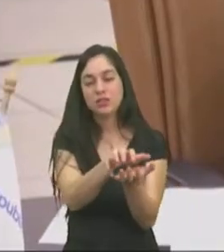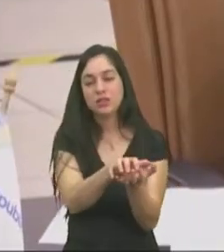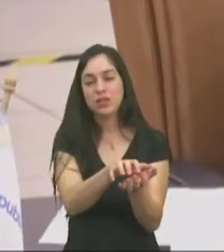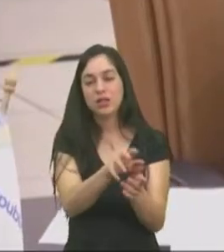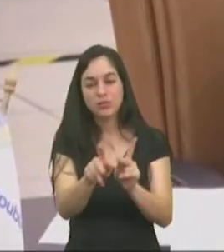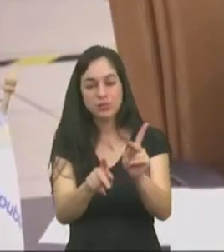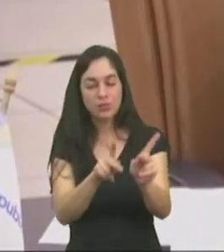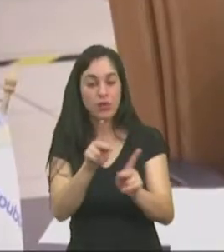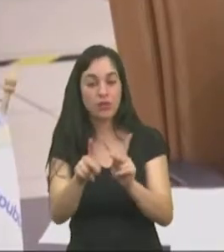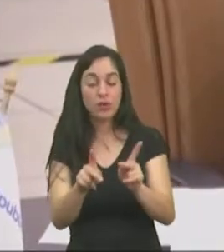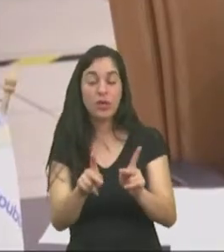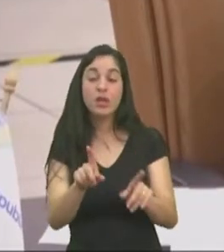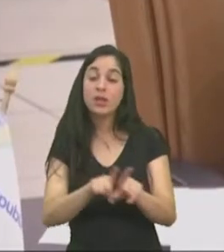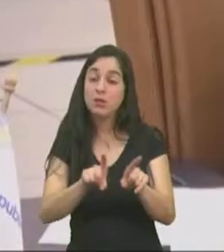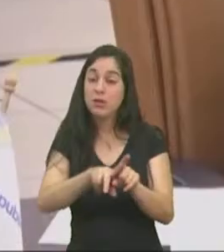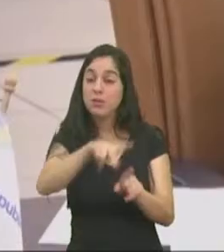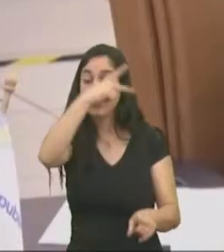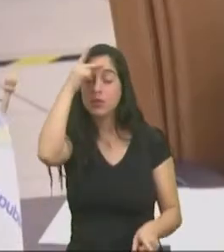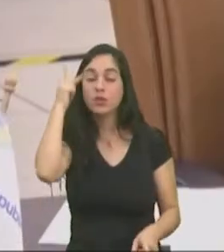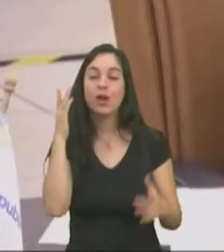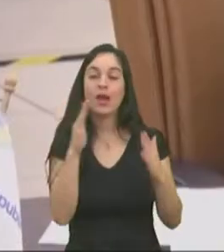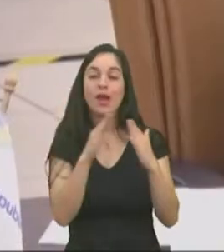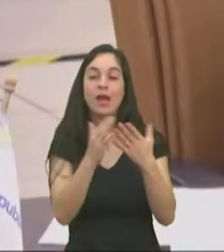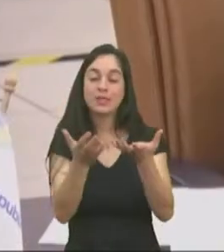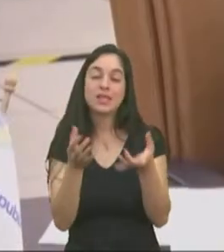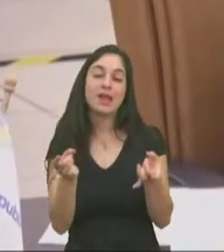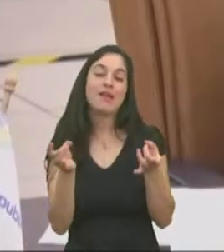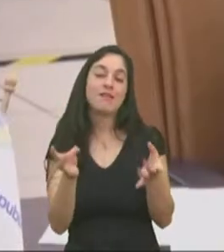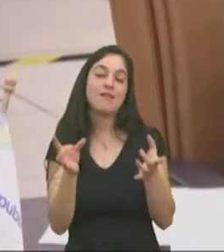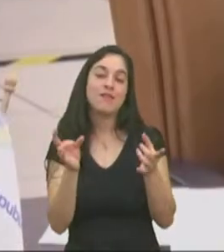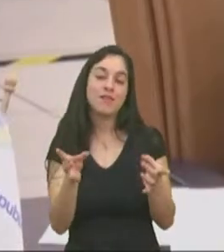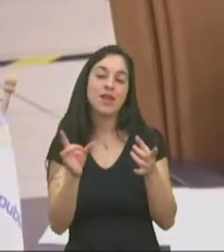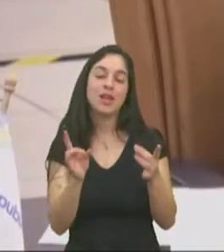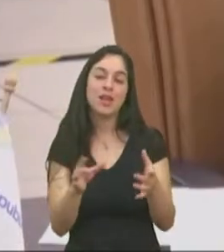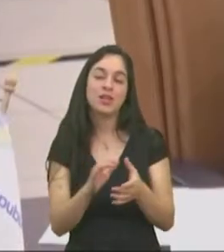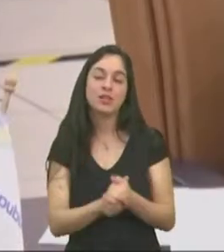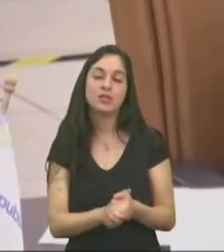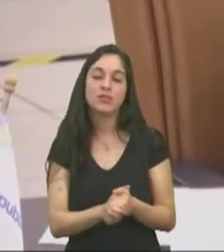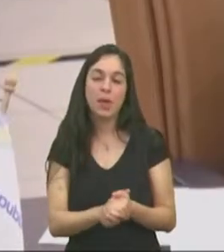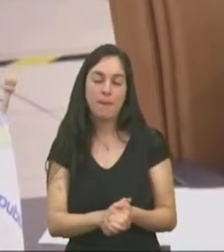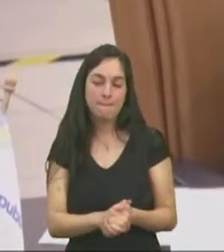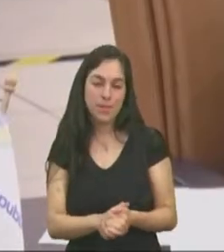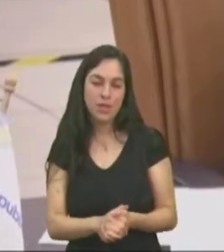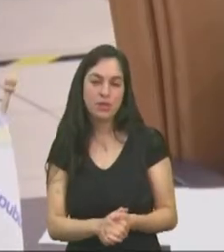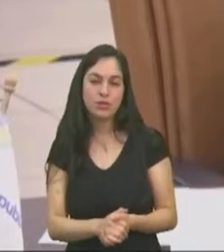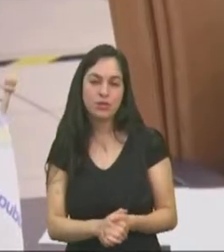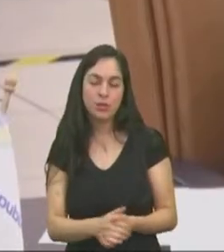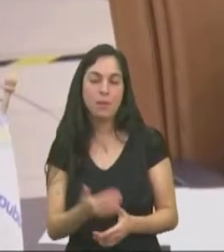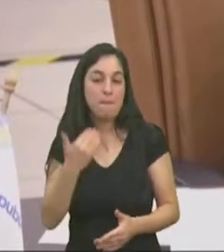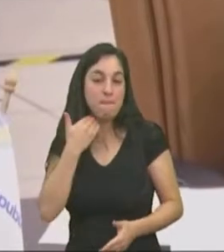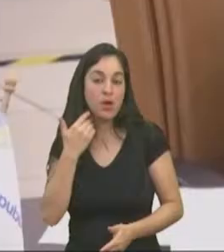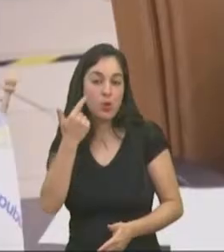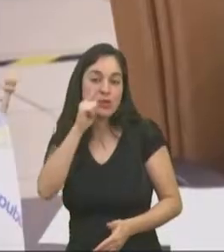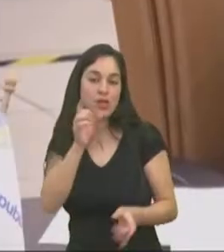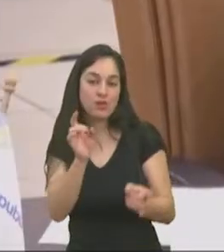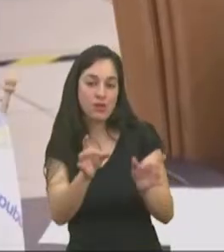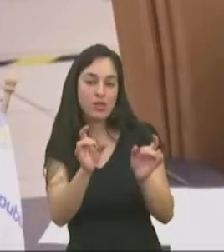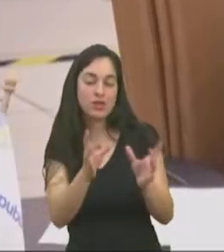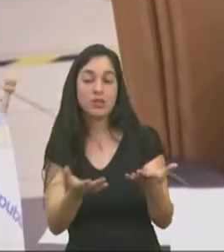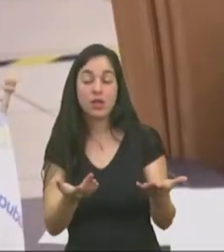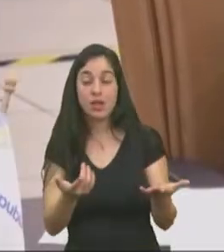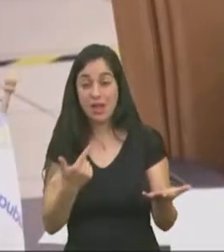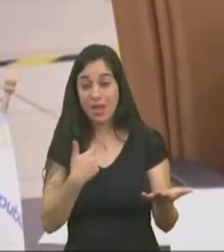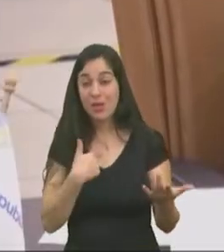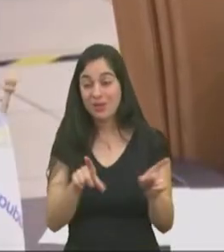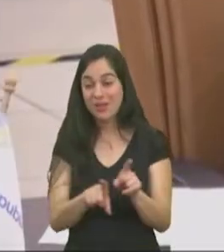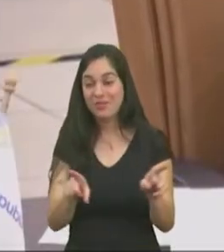Inclusive as pessoas que querem vender suas casas, né, pela Caixa. Então agora vai ficar muito mais fácil. Inclusive para